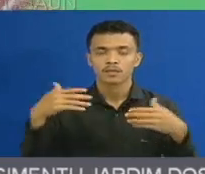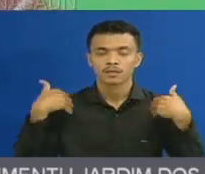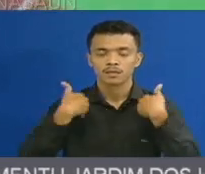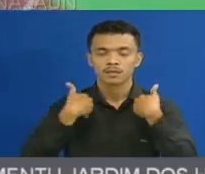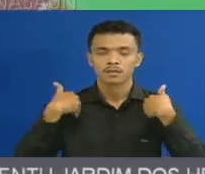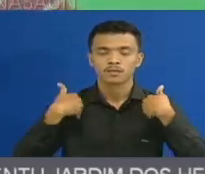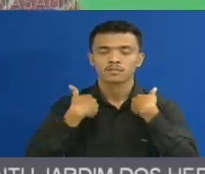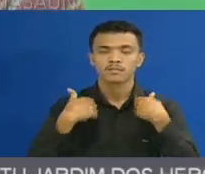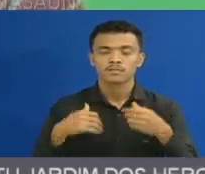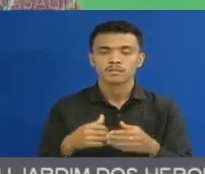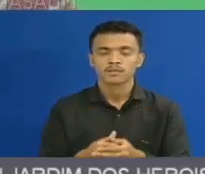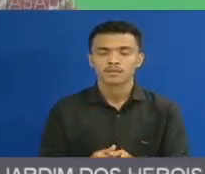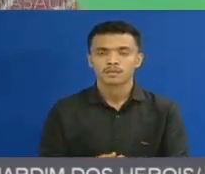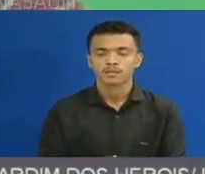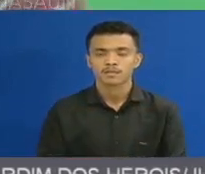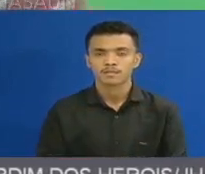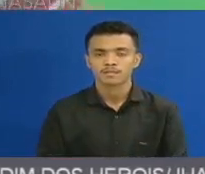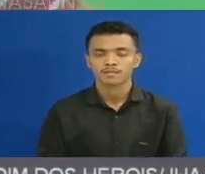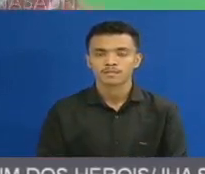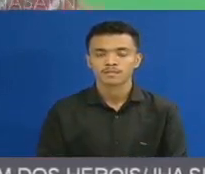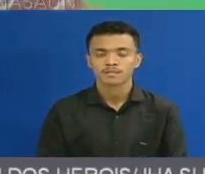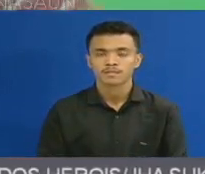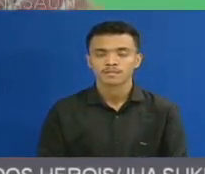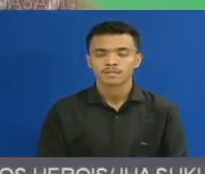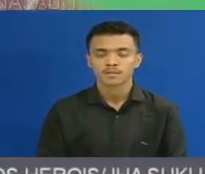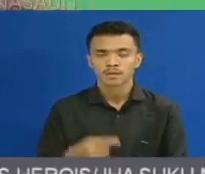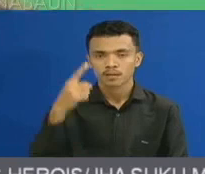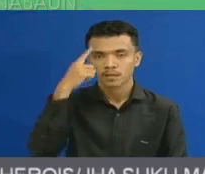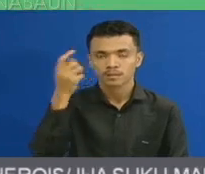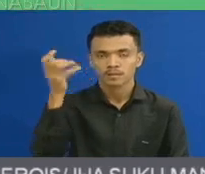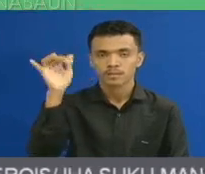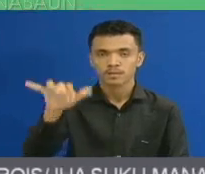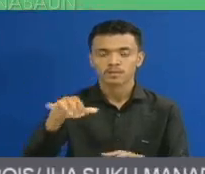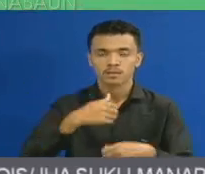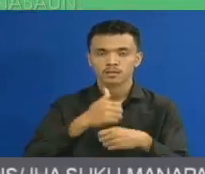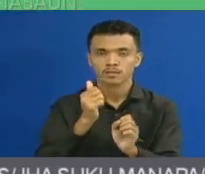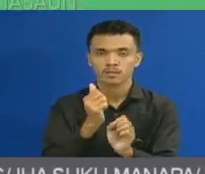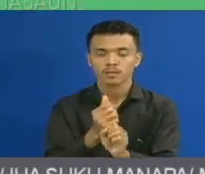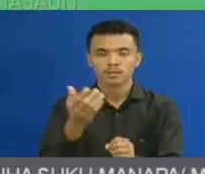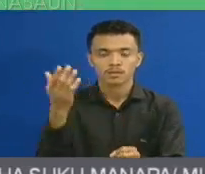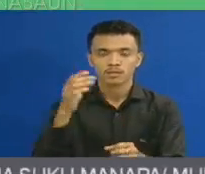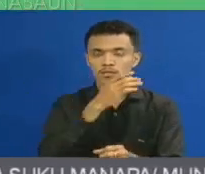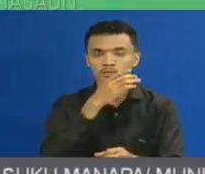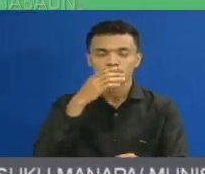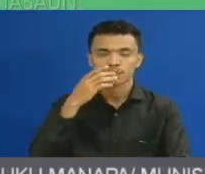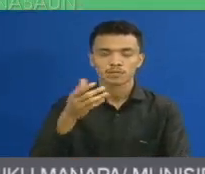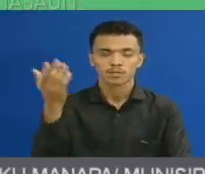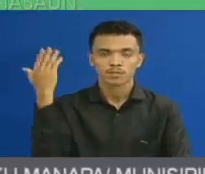e também para sira primeiro também sira a tomar o próximo mais o que não